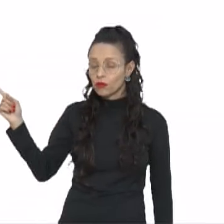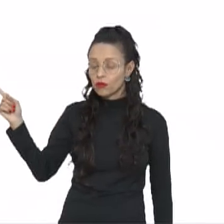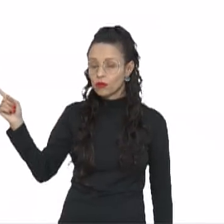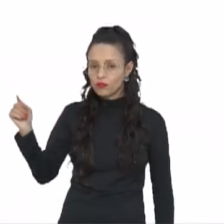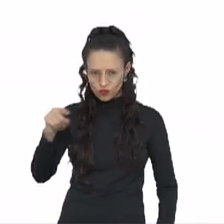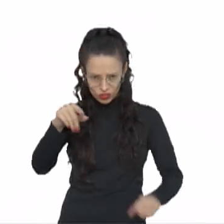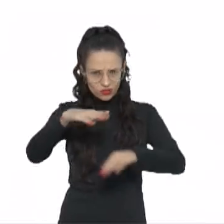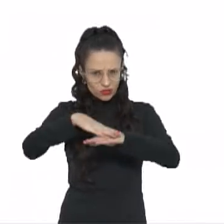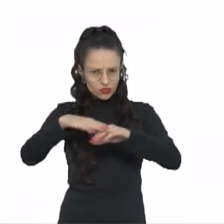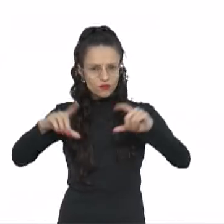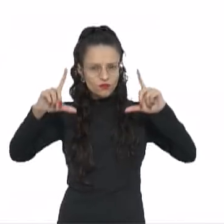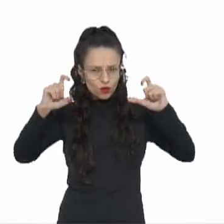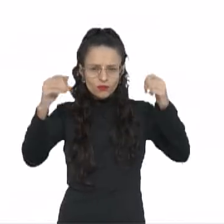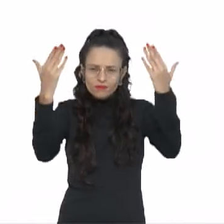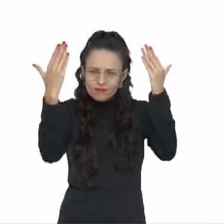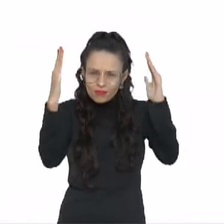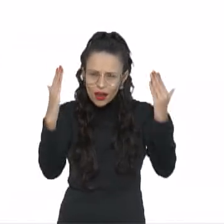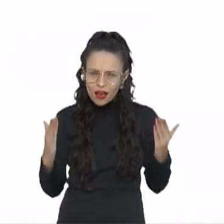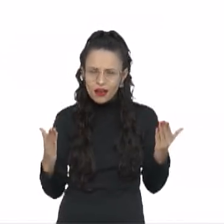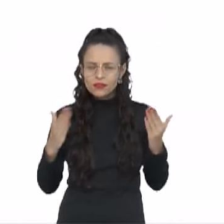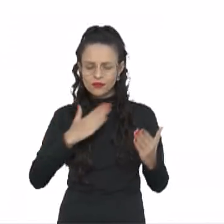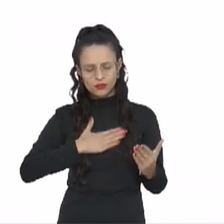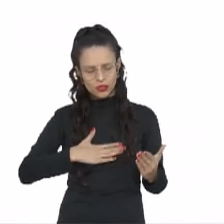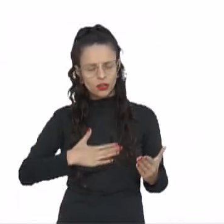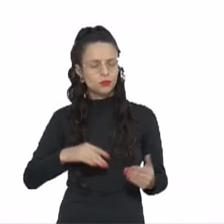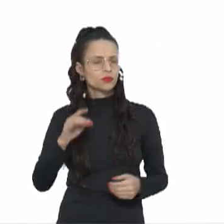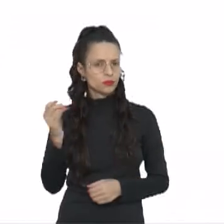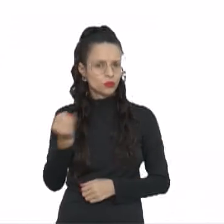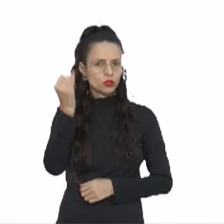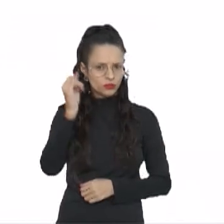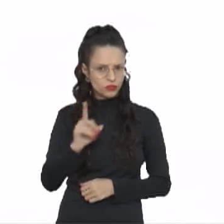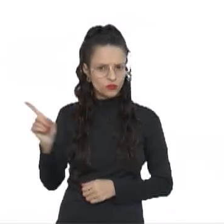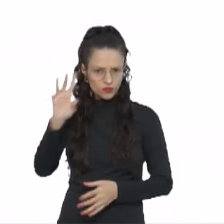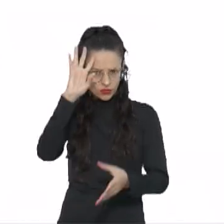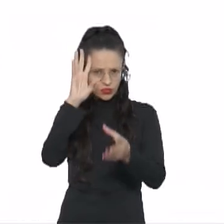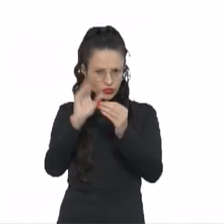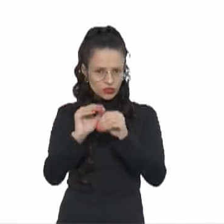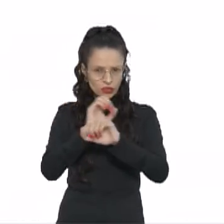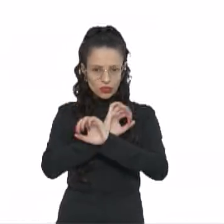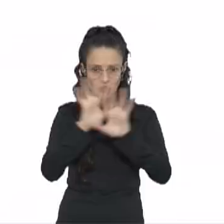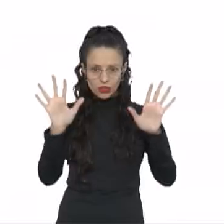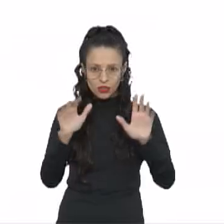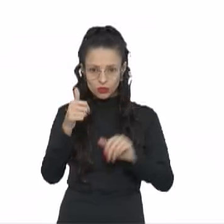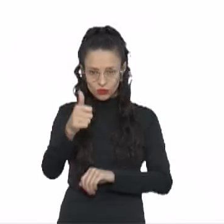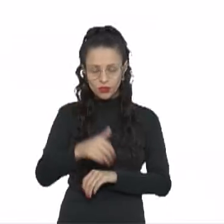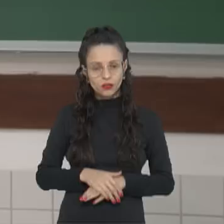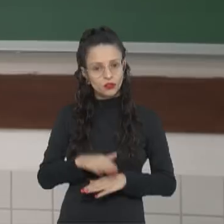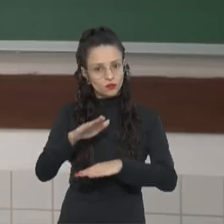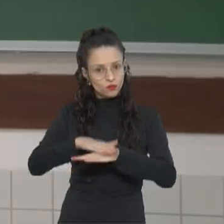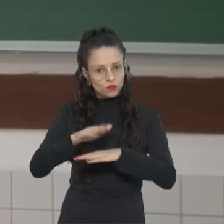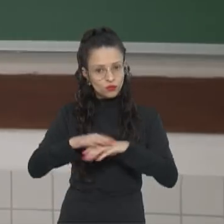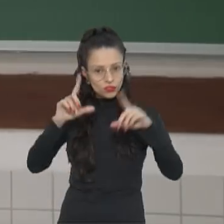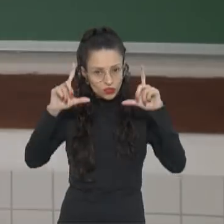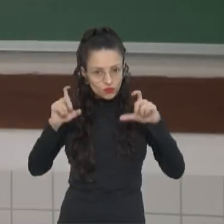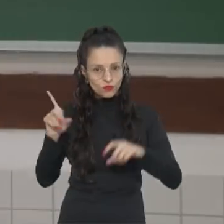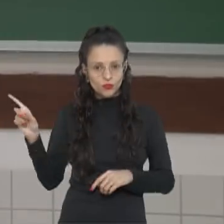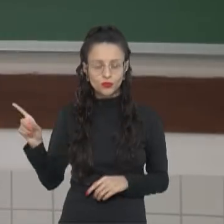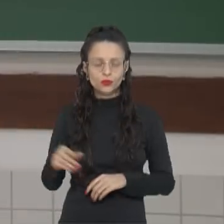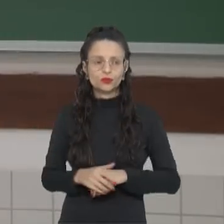printa aí, fotografa, analisa com calma esse mapa. Ele é bem importante para você entender melhor. Tá? Vou deixar ele aí para você, tá no teu